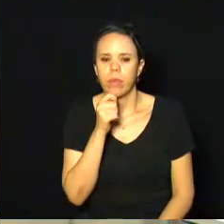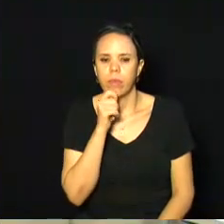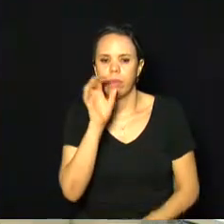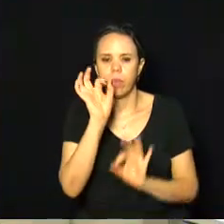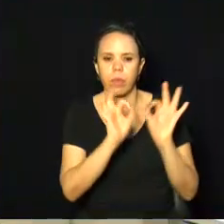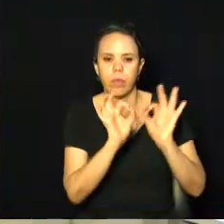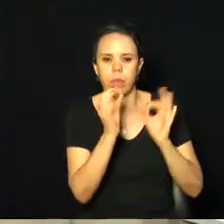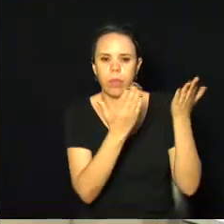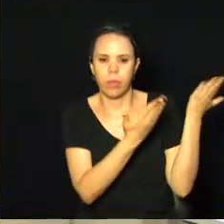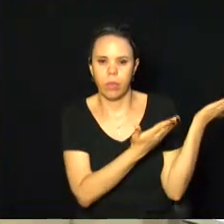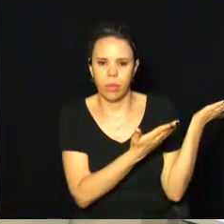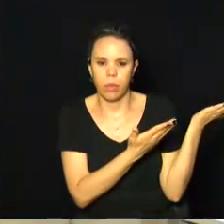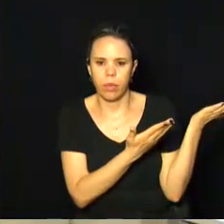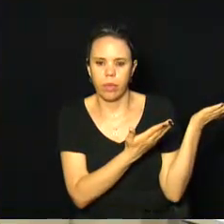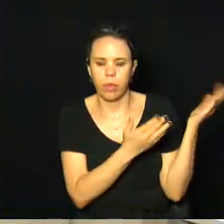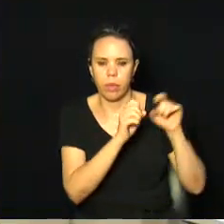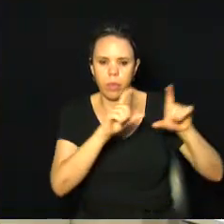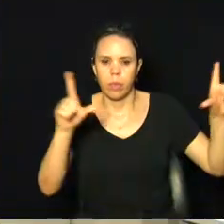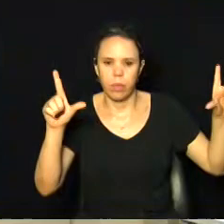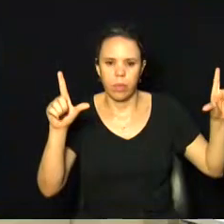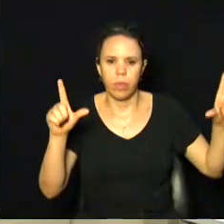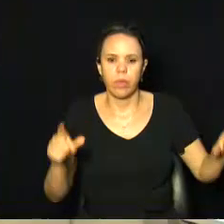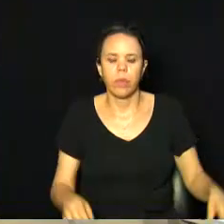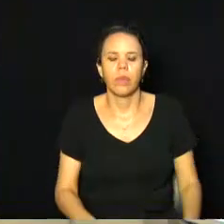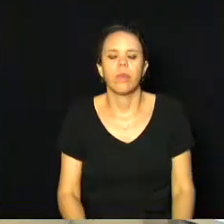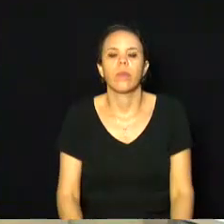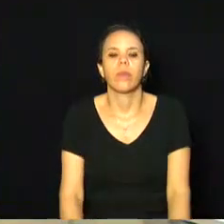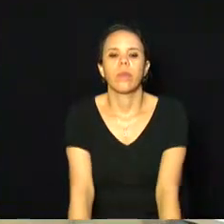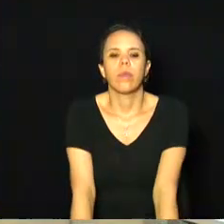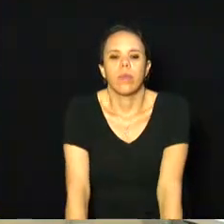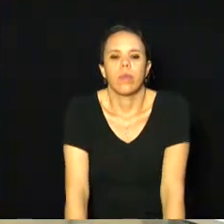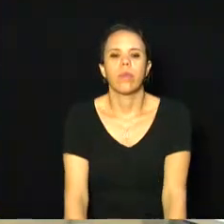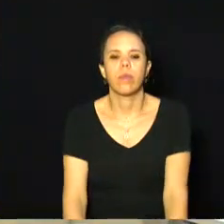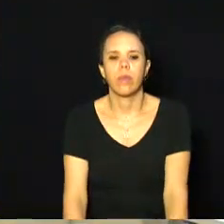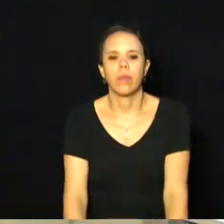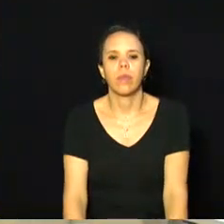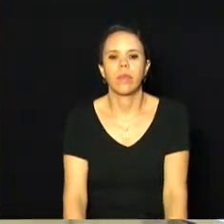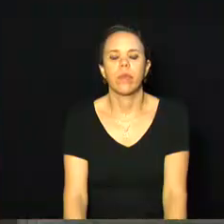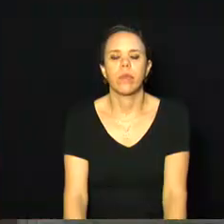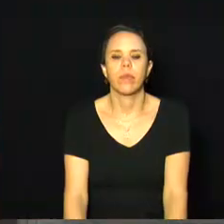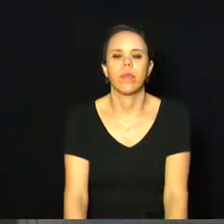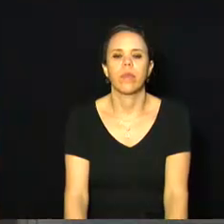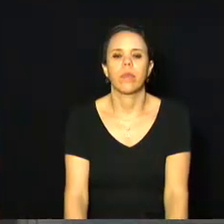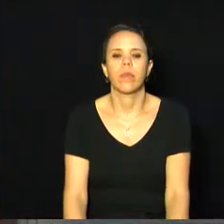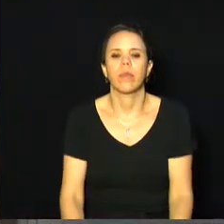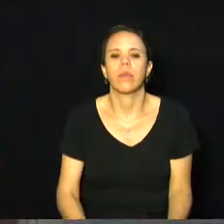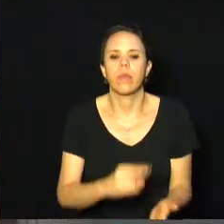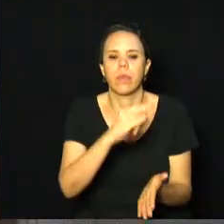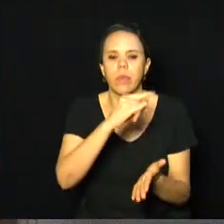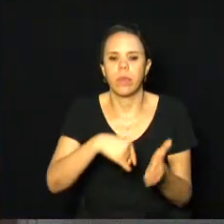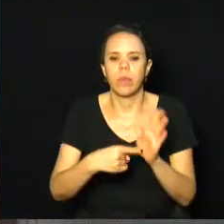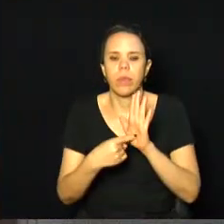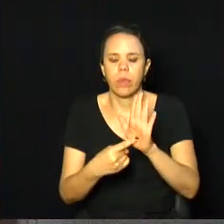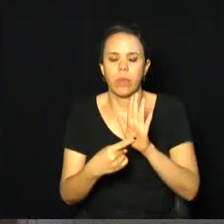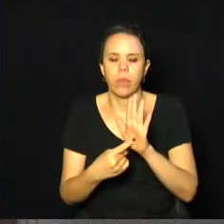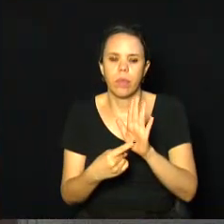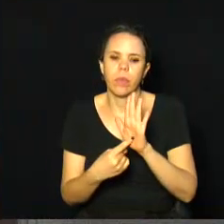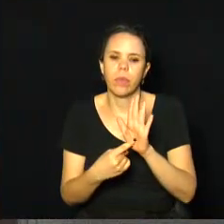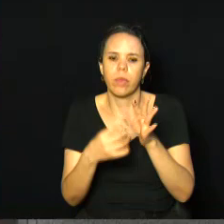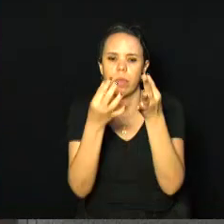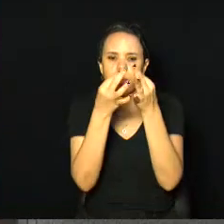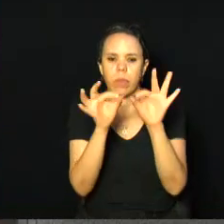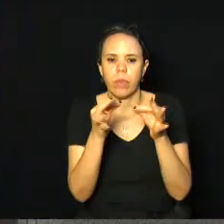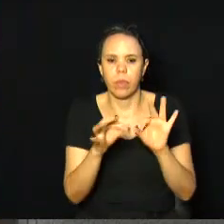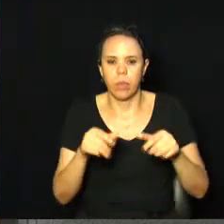organiza aqui na mesa para fazer a apresentação, ele vai projetar o relatório síntese do plano